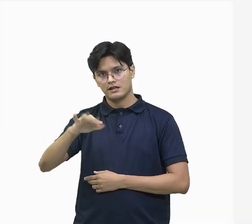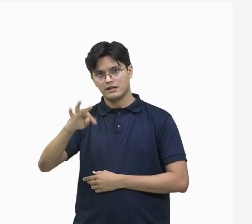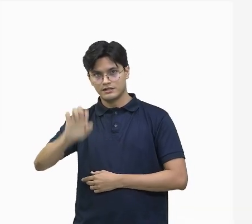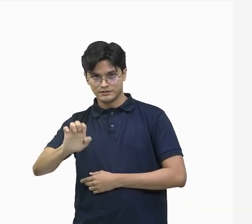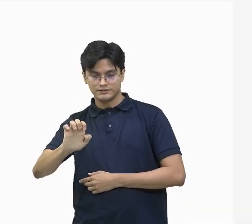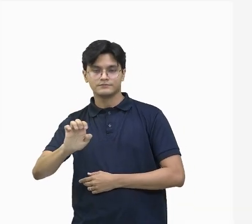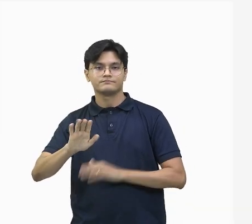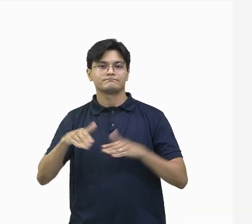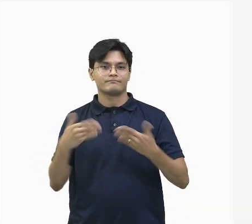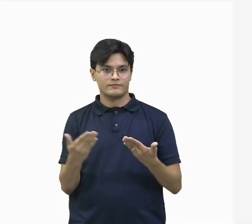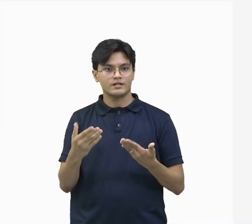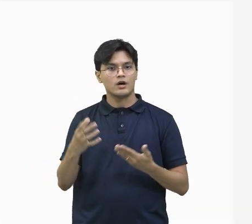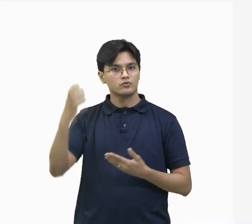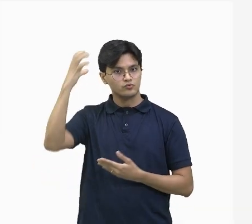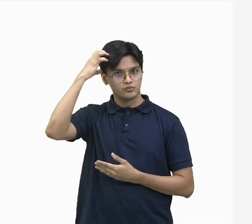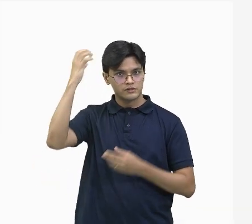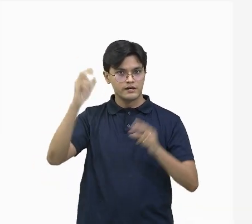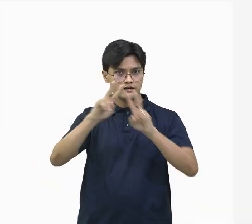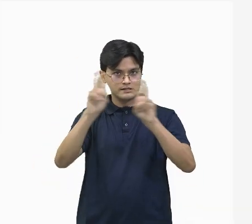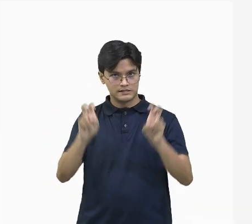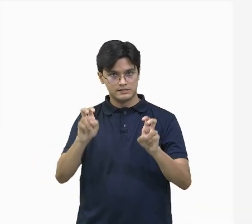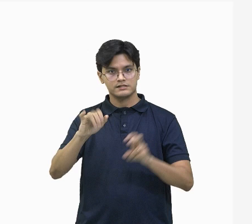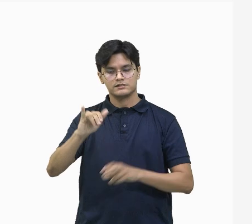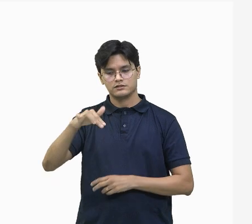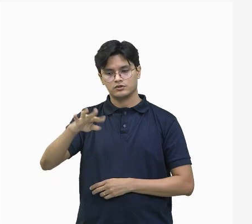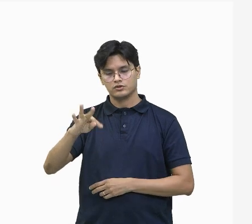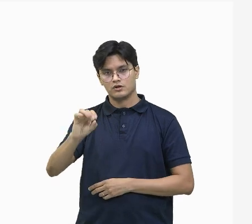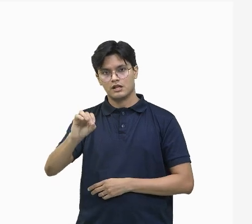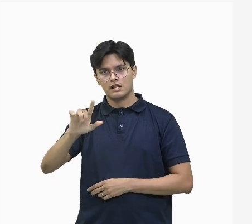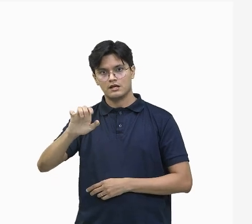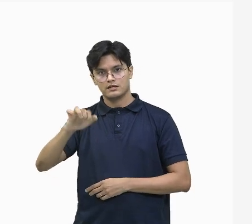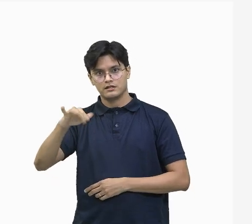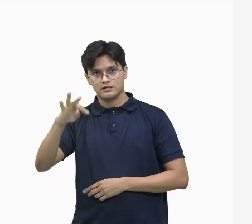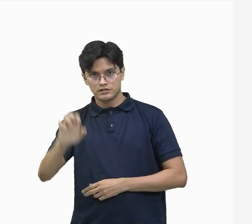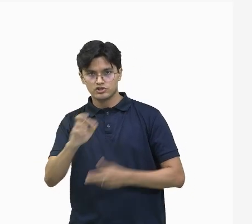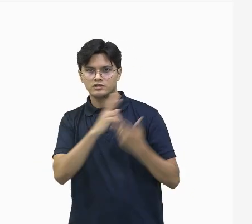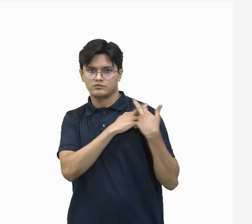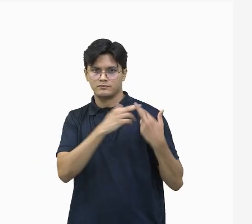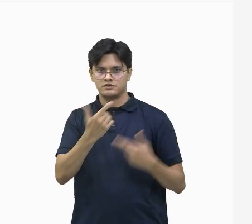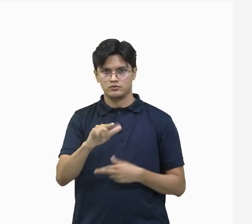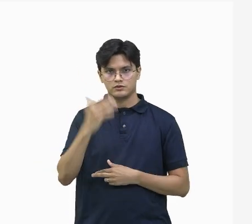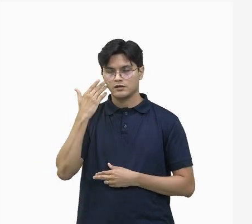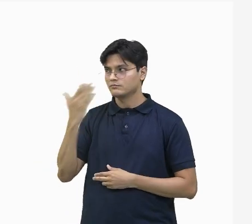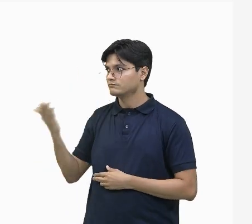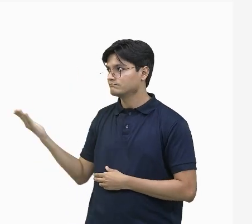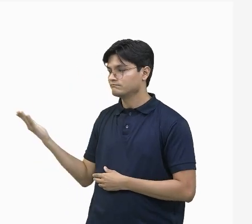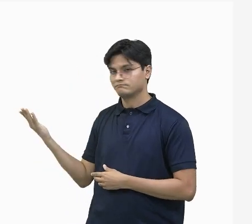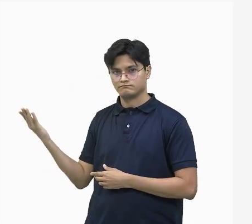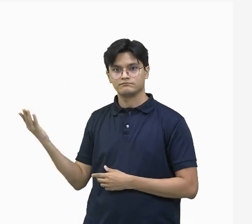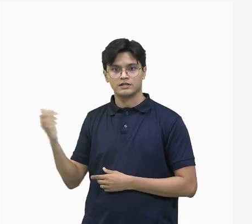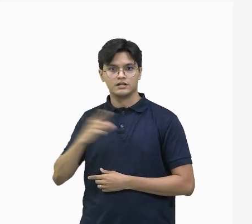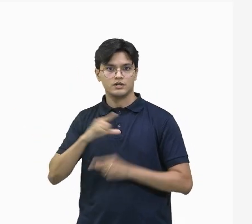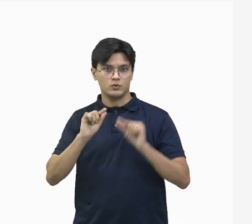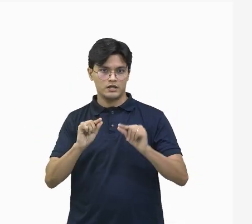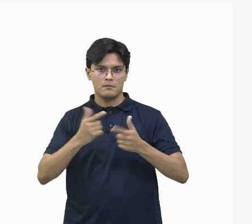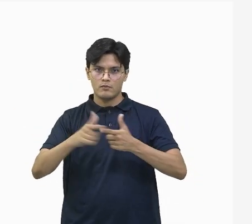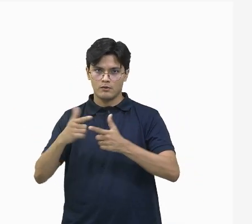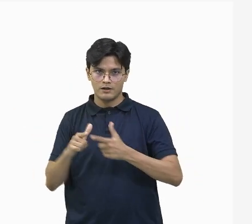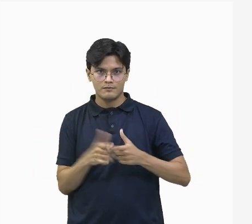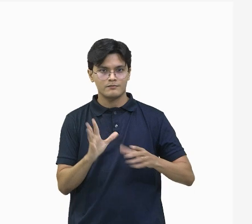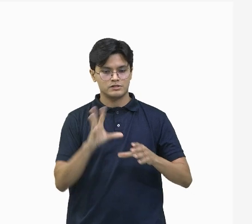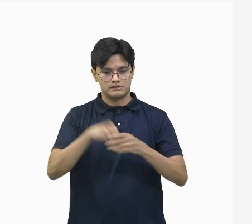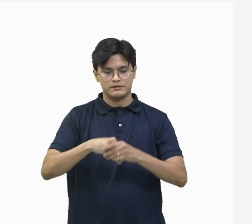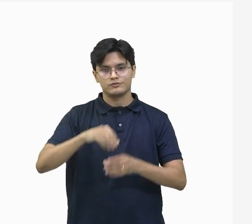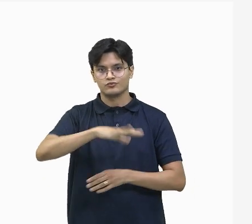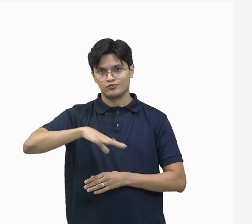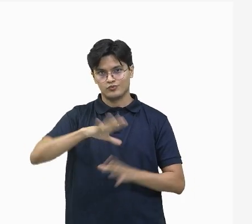reis indolentes, né, durante o século VIII, houve problemas internos e a dinastia merovingia se enfraqueceu. E